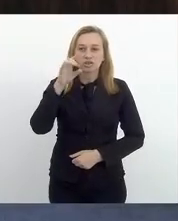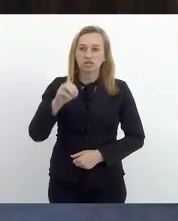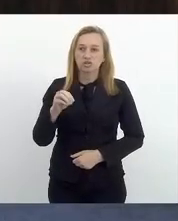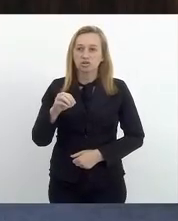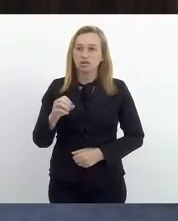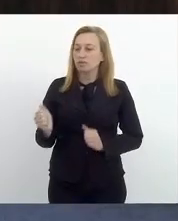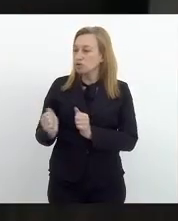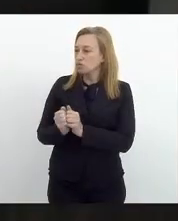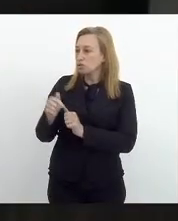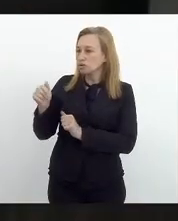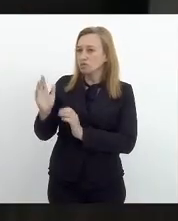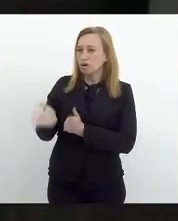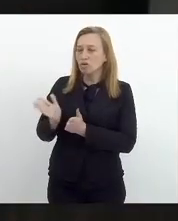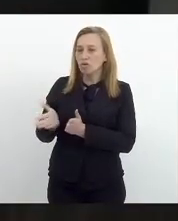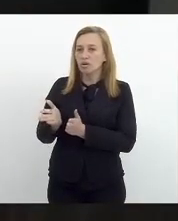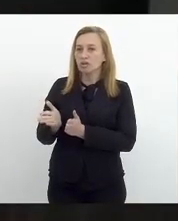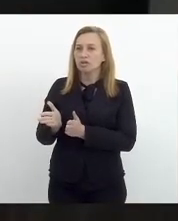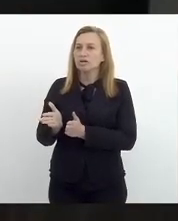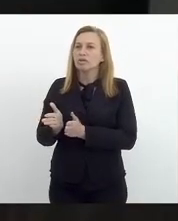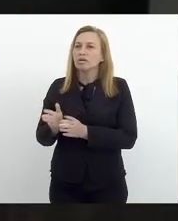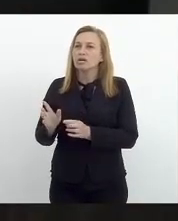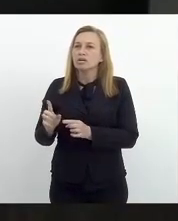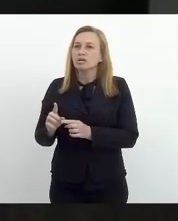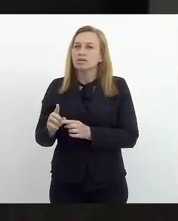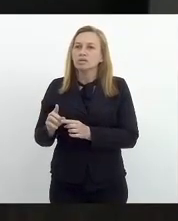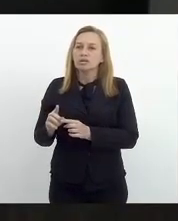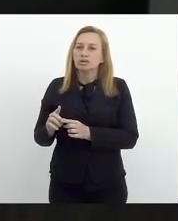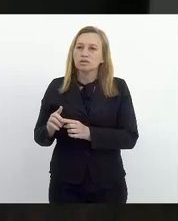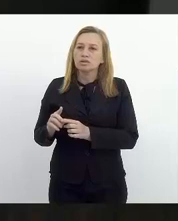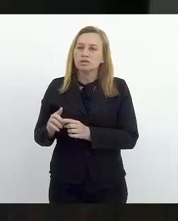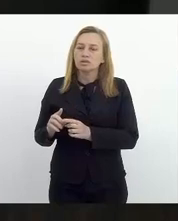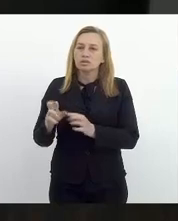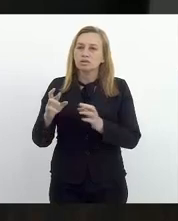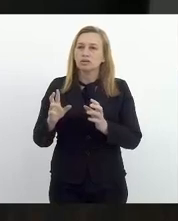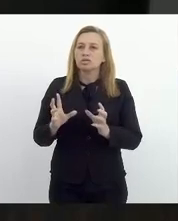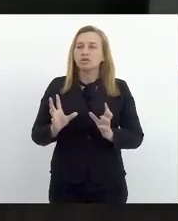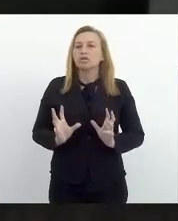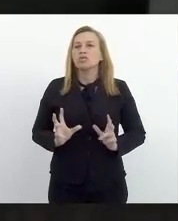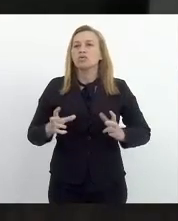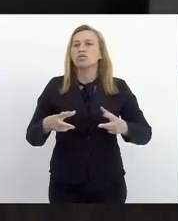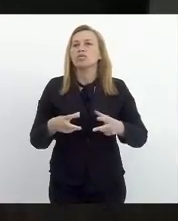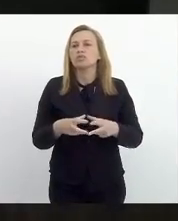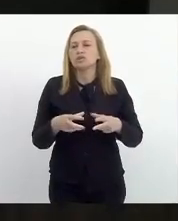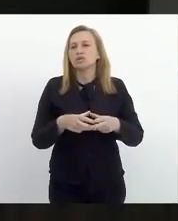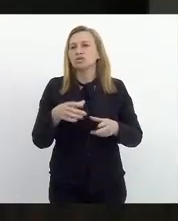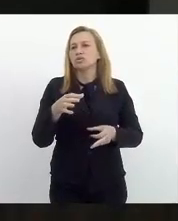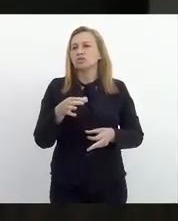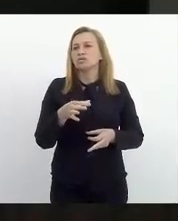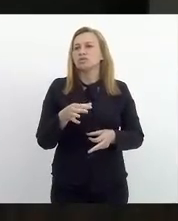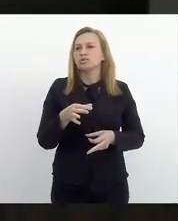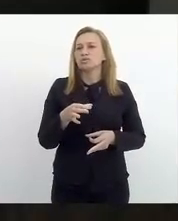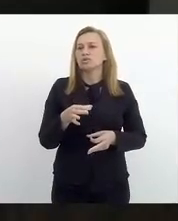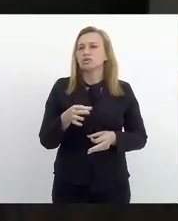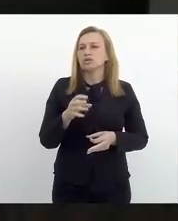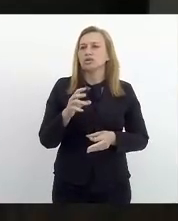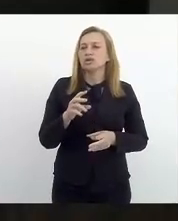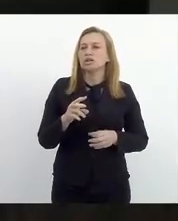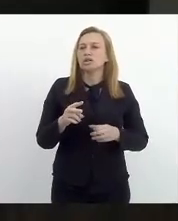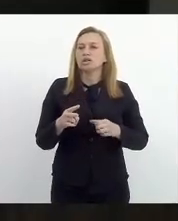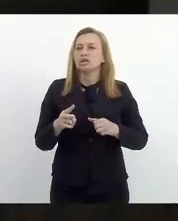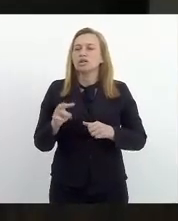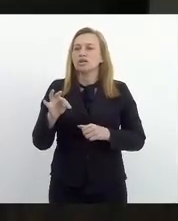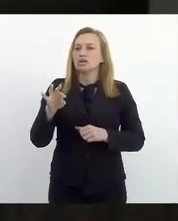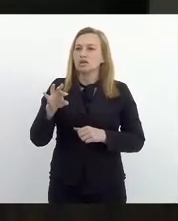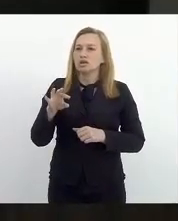tava comigo agora nesse exato momento presidindo a comissão de constituição e de vetos